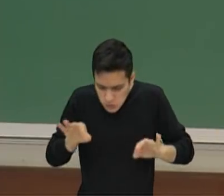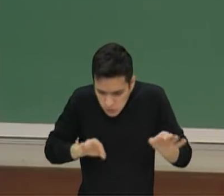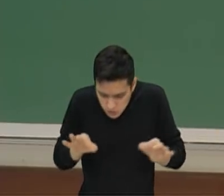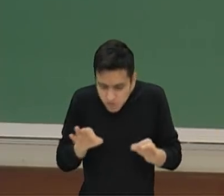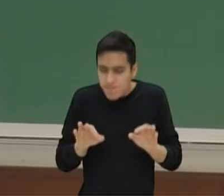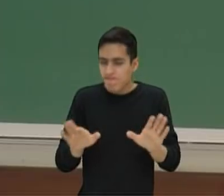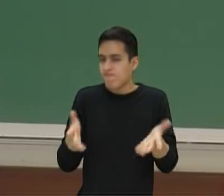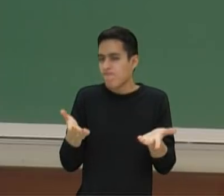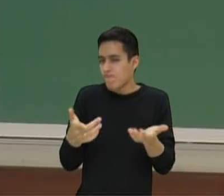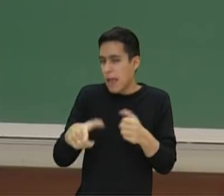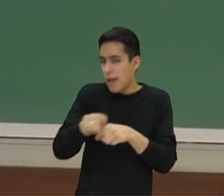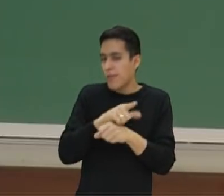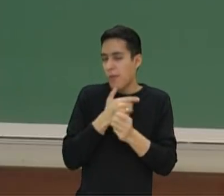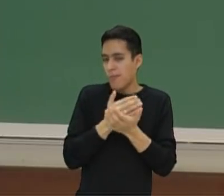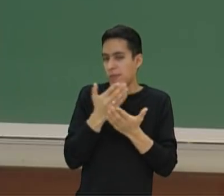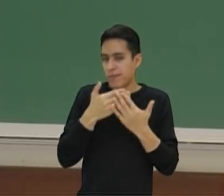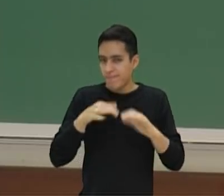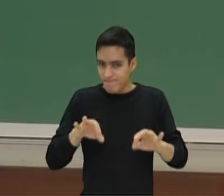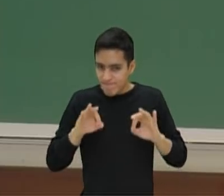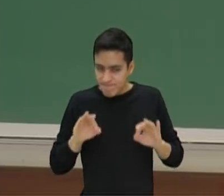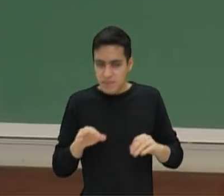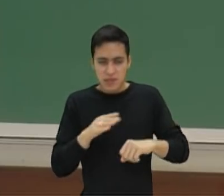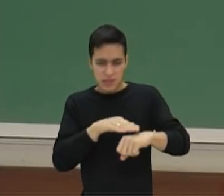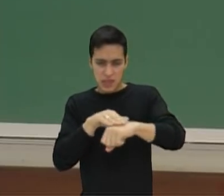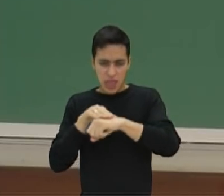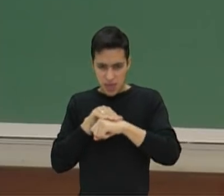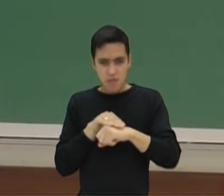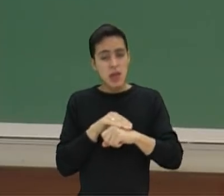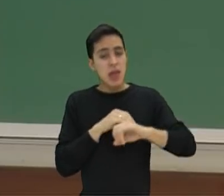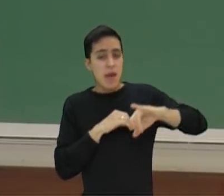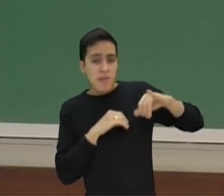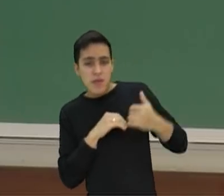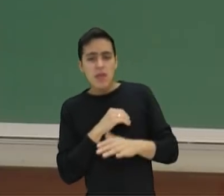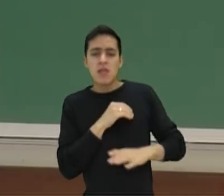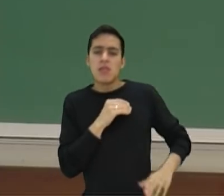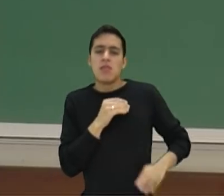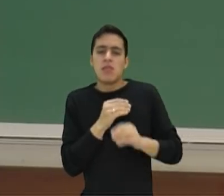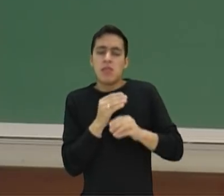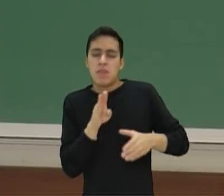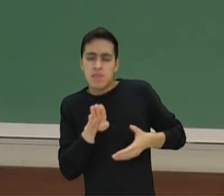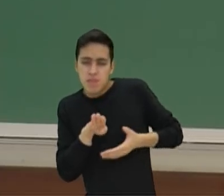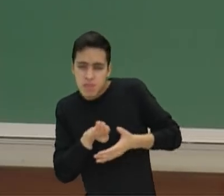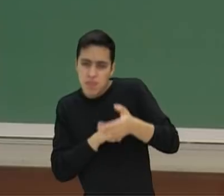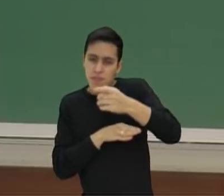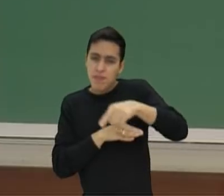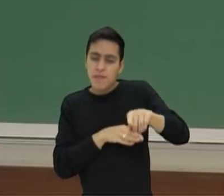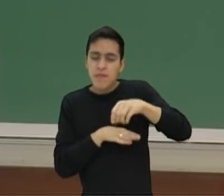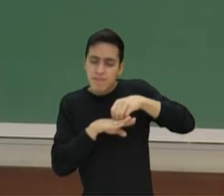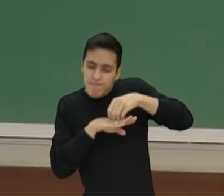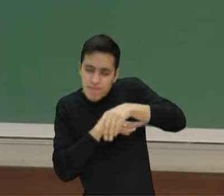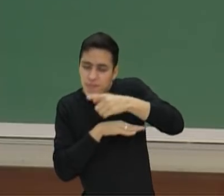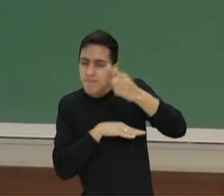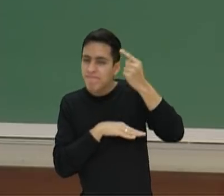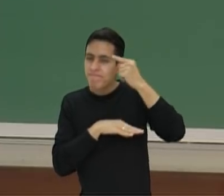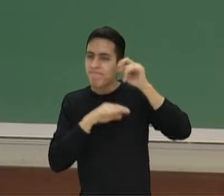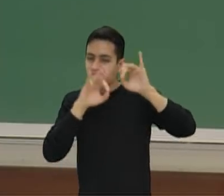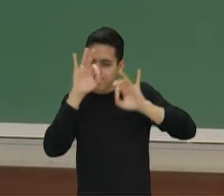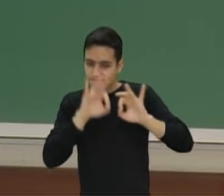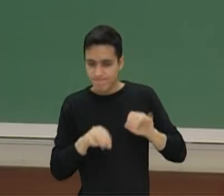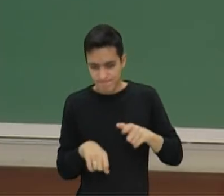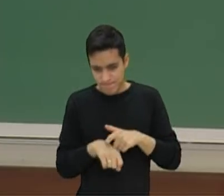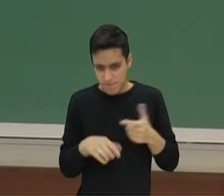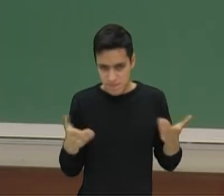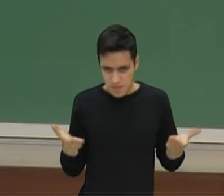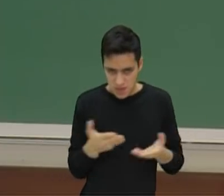de eu começar a aula. Vou dar um tempinho e vou dar um informe para vocês, para que vocês consigam se organizar nesse